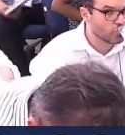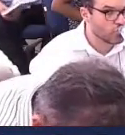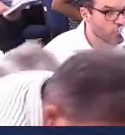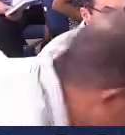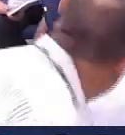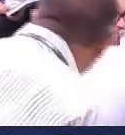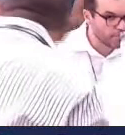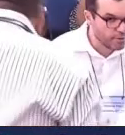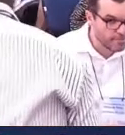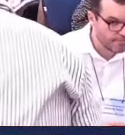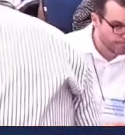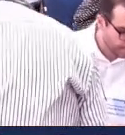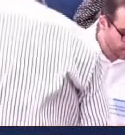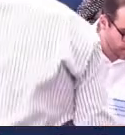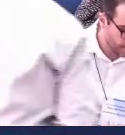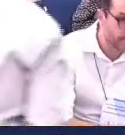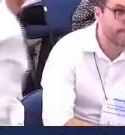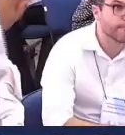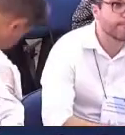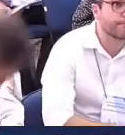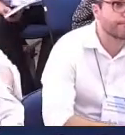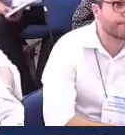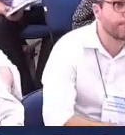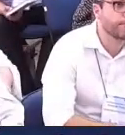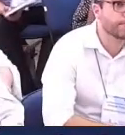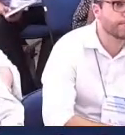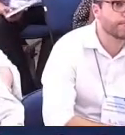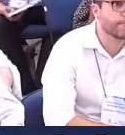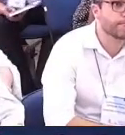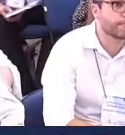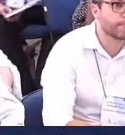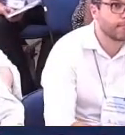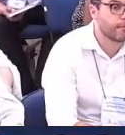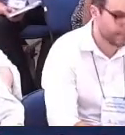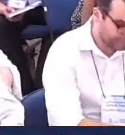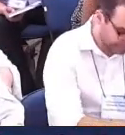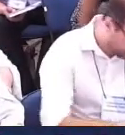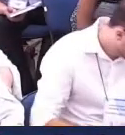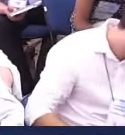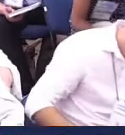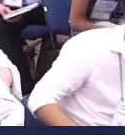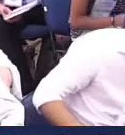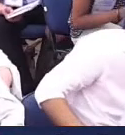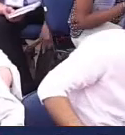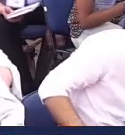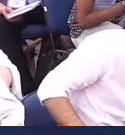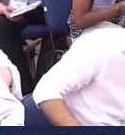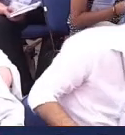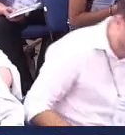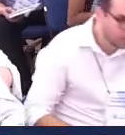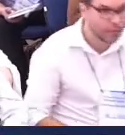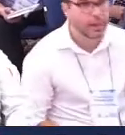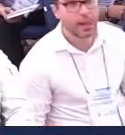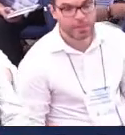Essa primeira parte que eu vou falar não vai fazer parte da mensagem, tá? É uma orientação que nós gostaríamos de passar para